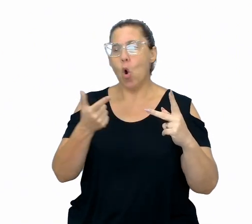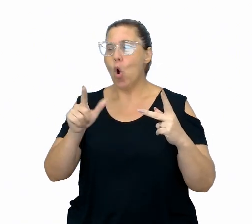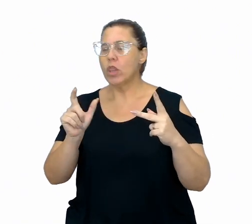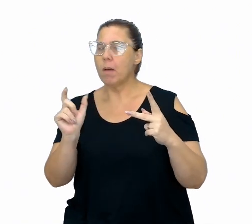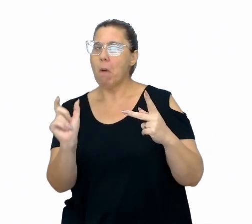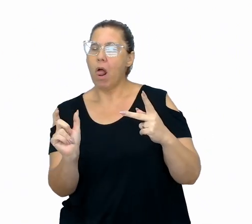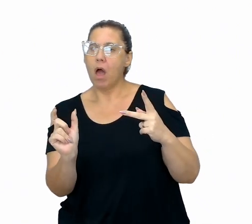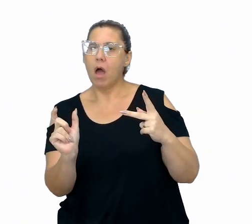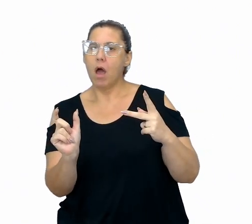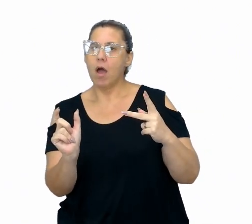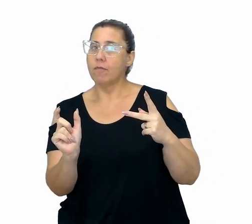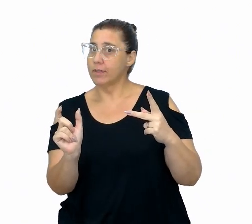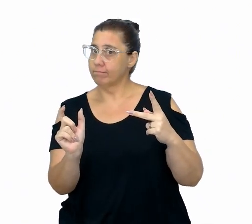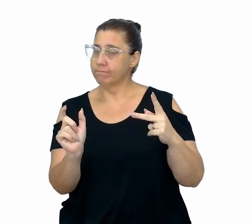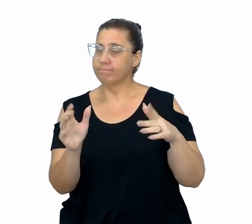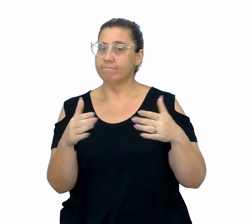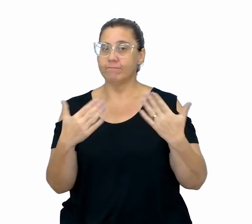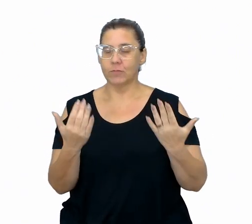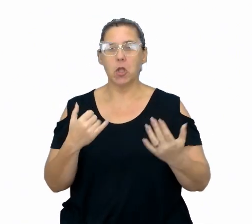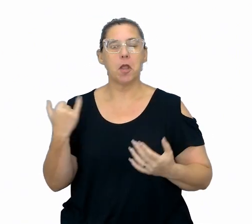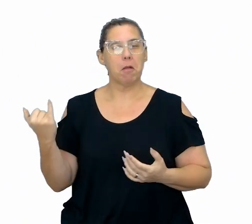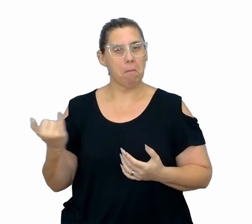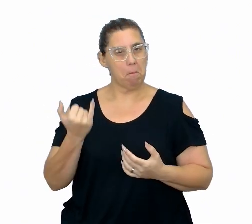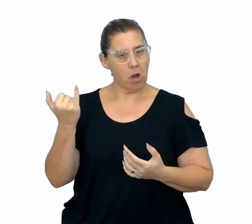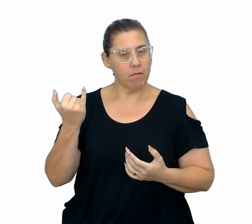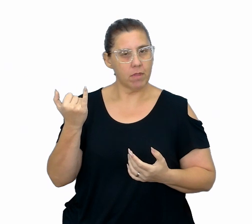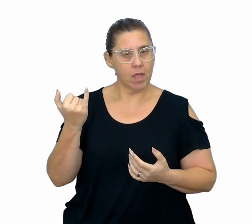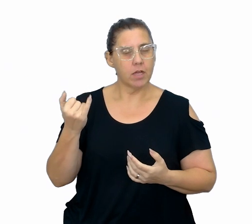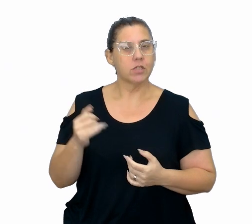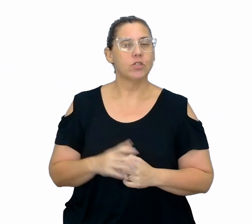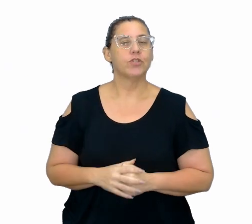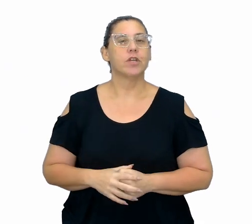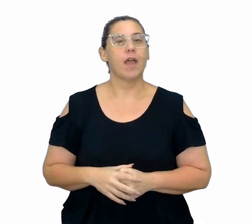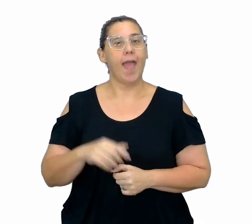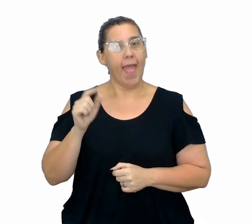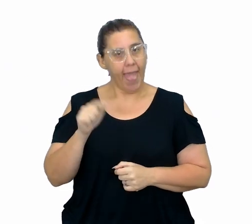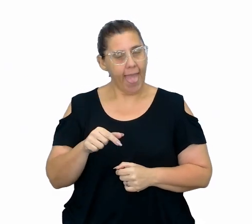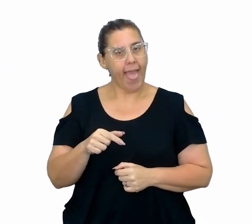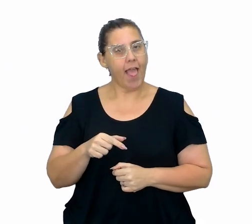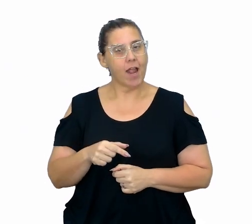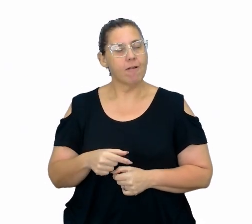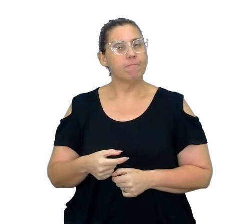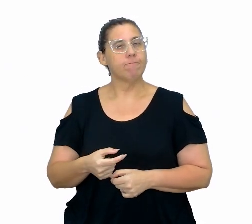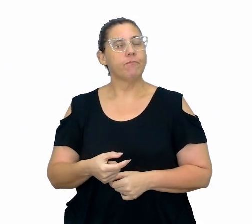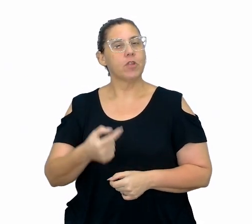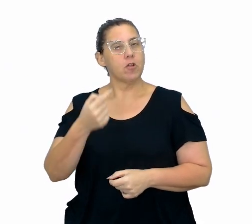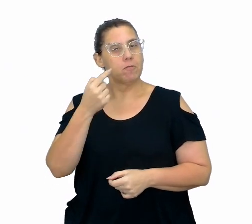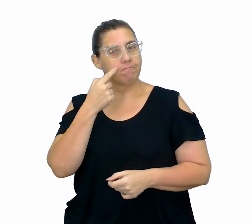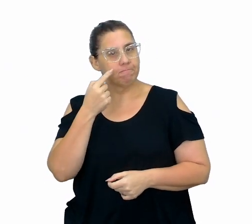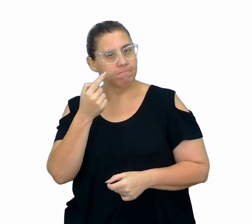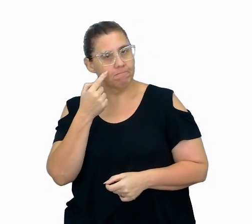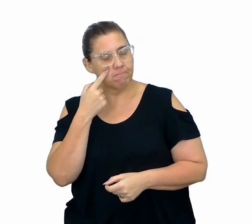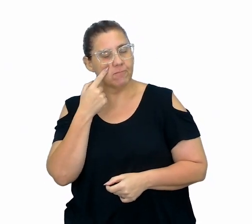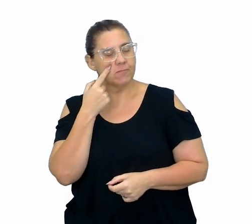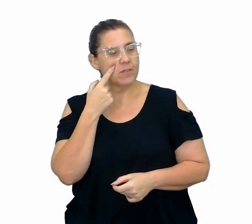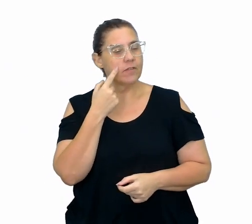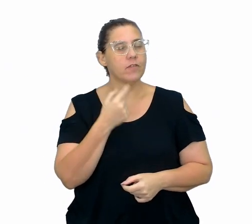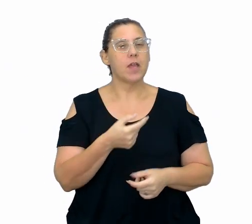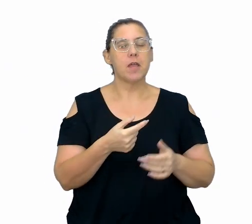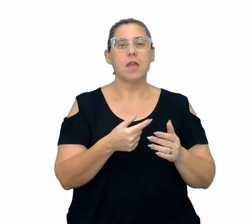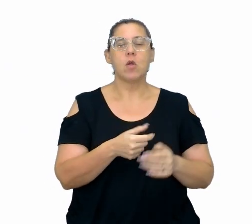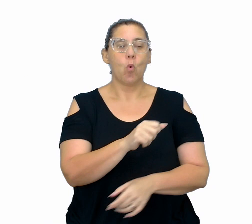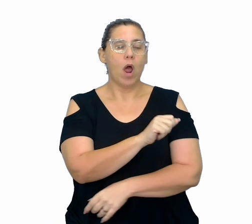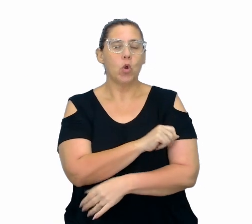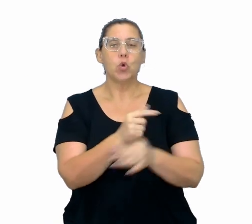ser referência para a escrita? O importante, professor, professora, é convidar o estudante a justificar sua escolha. E